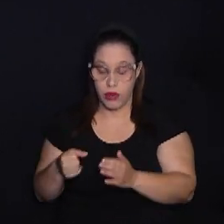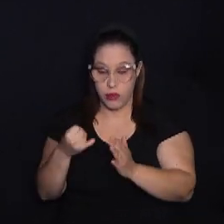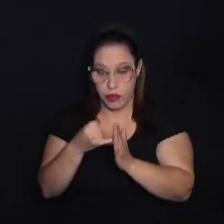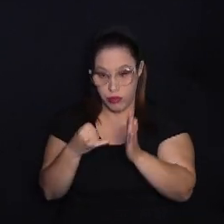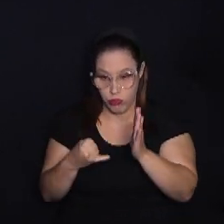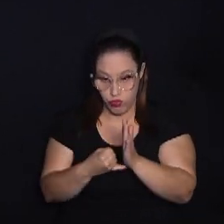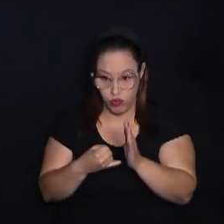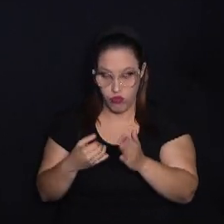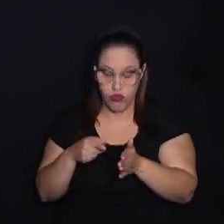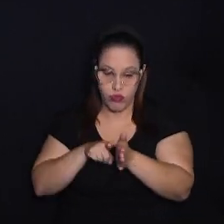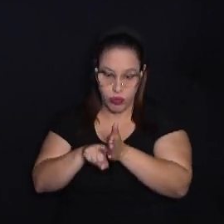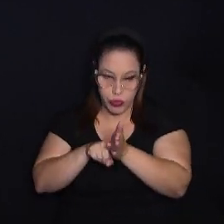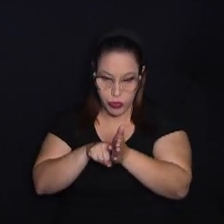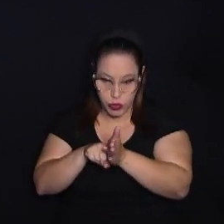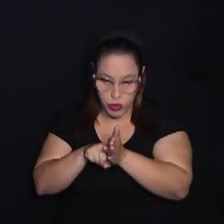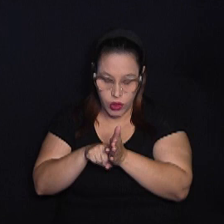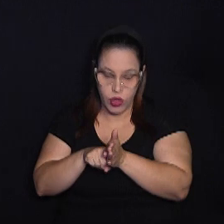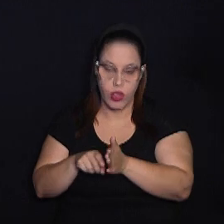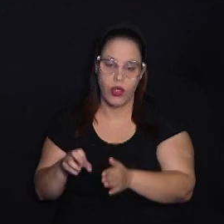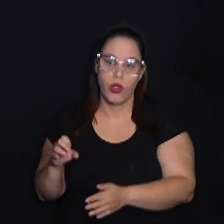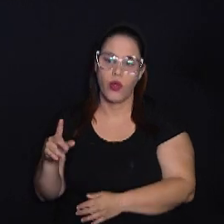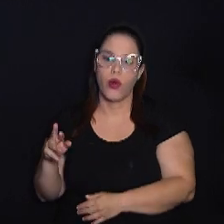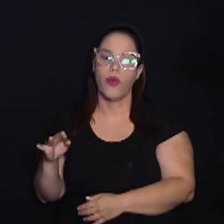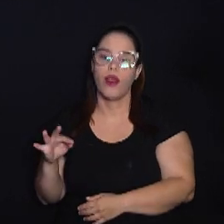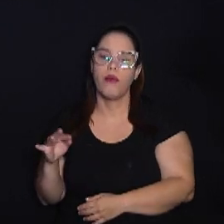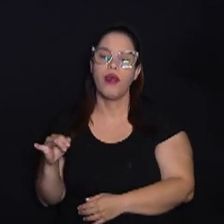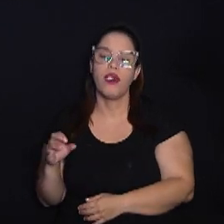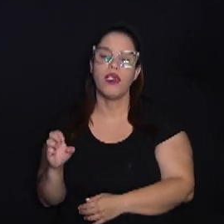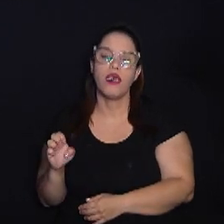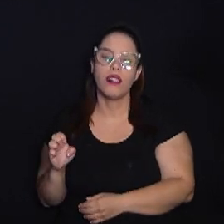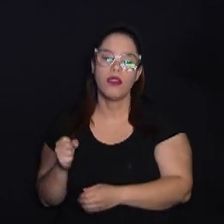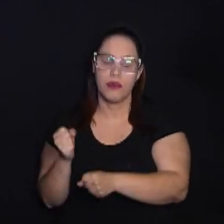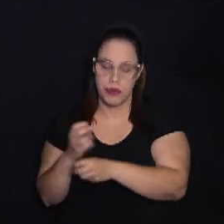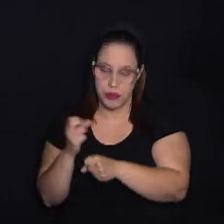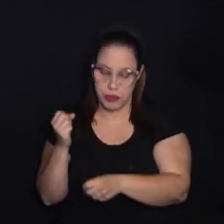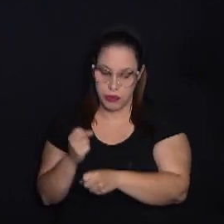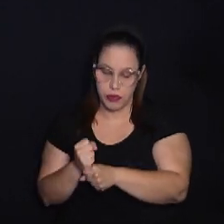em parceria com colegas da área. E desde